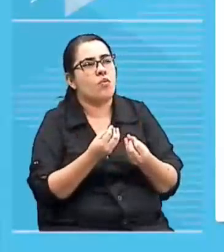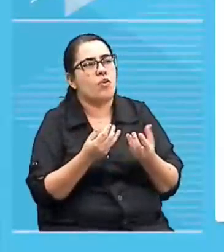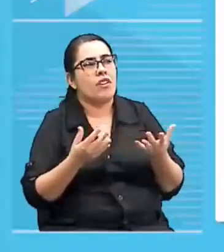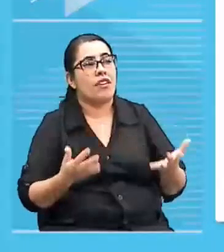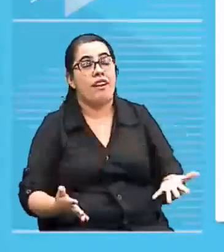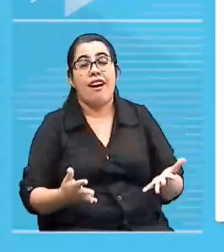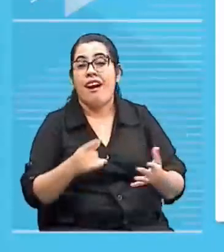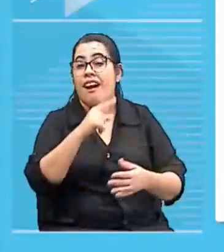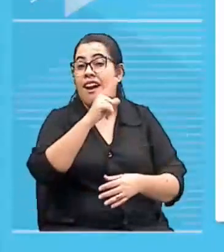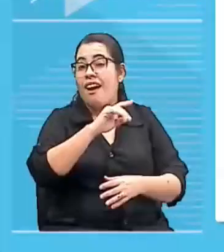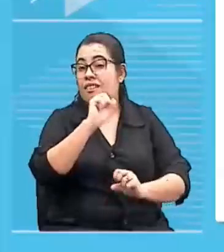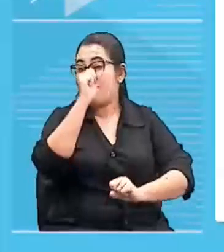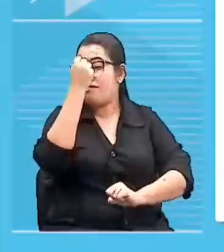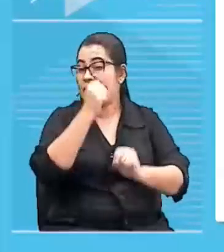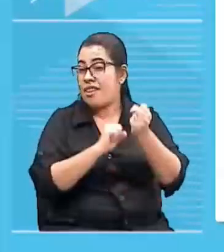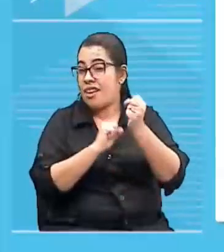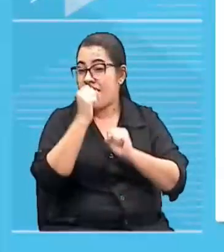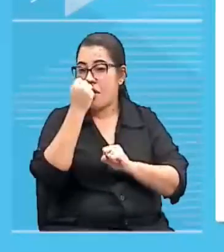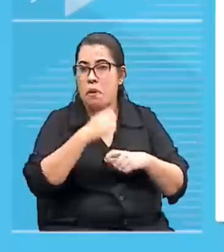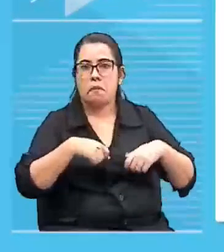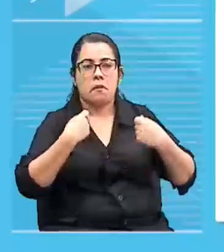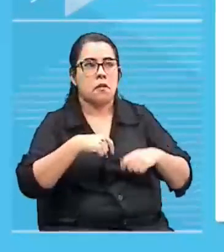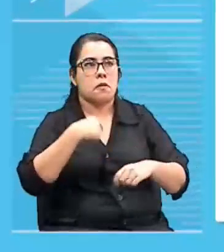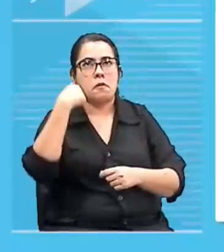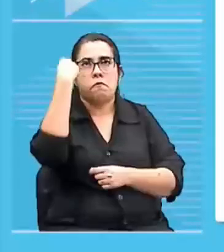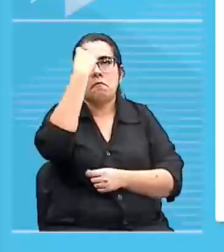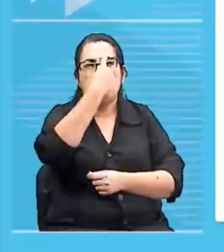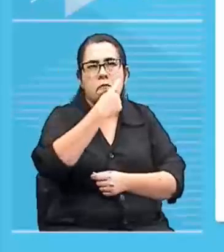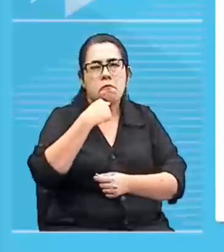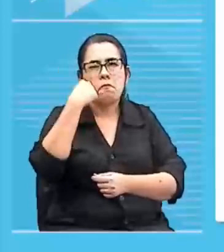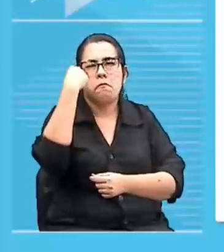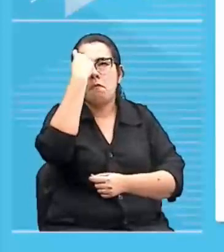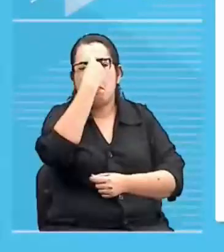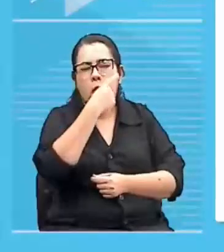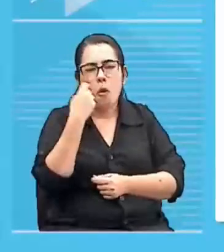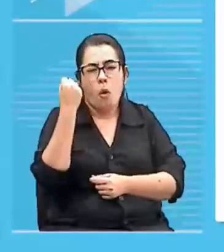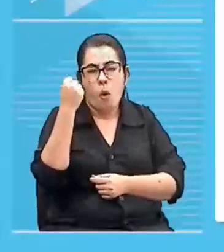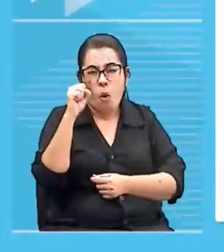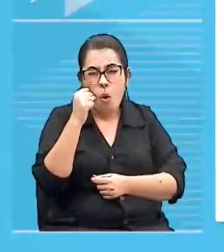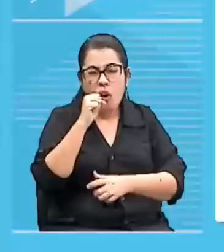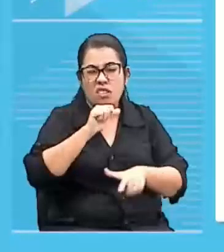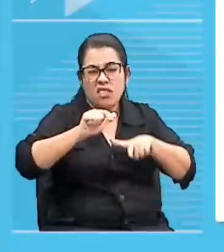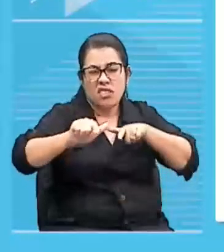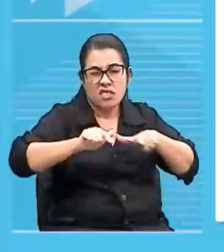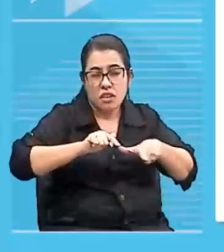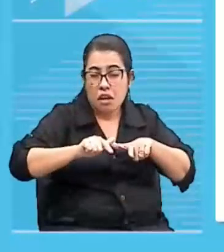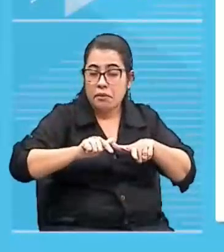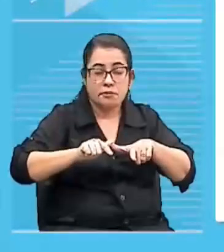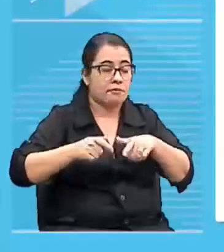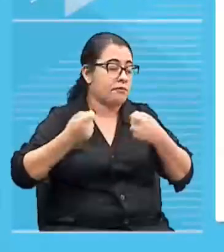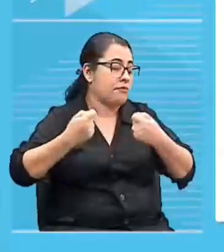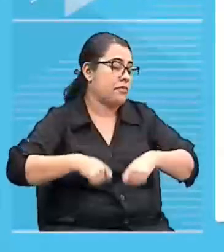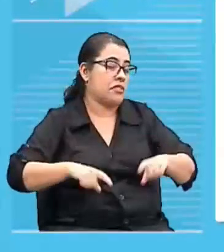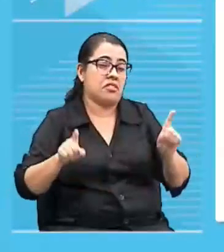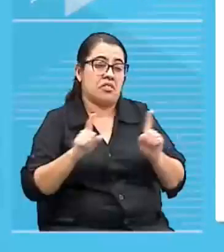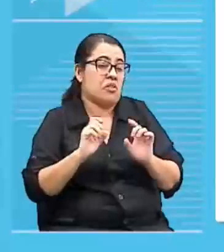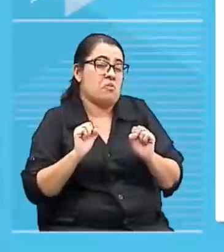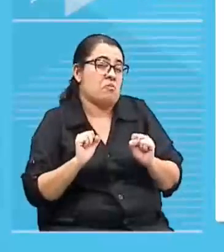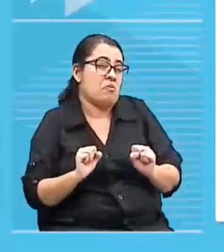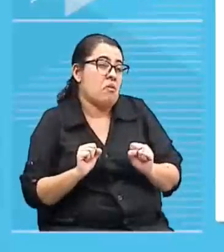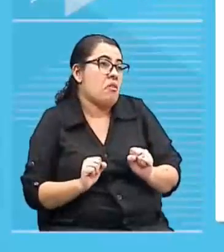ela não precisa ter, por exemplo, 8 horas diária trabalhando direto. Ela pode deixar esses